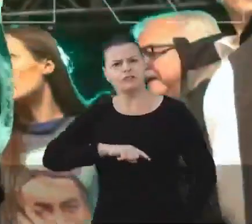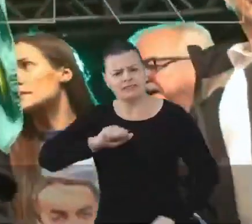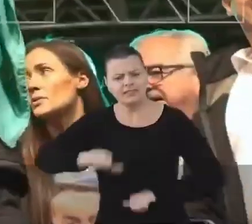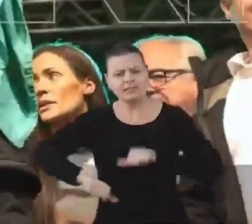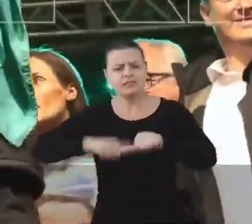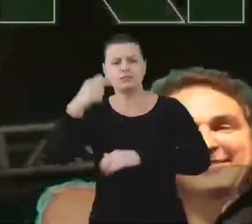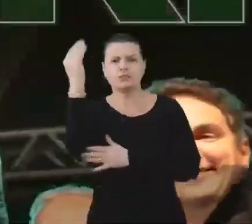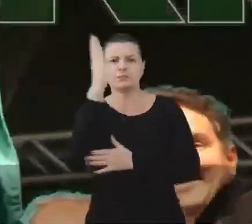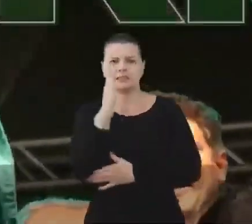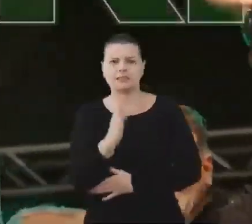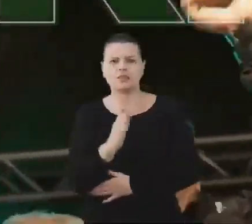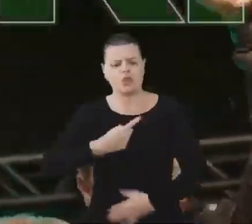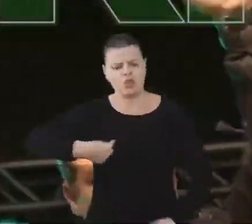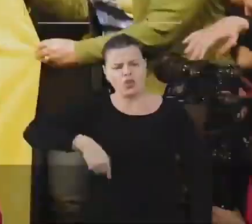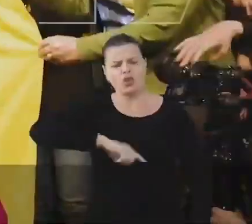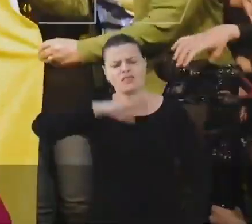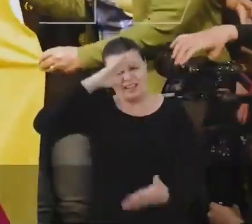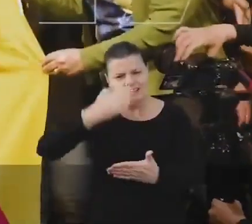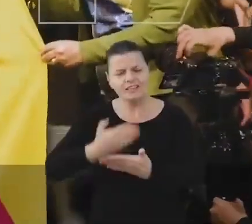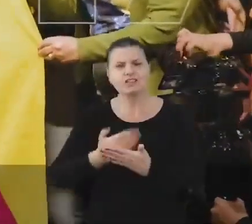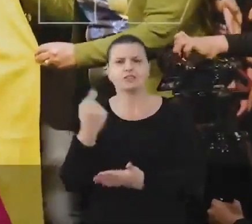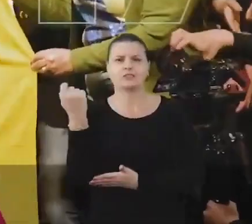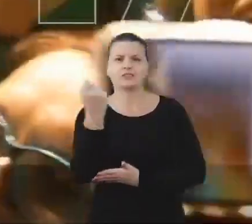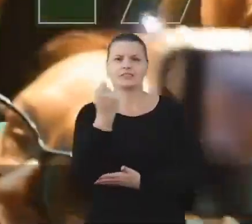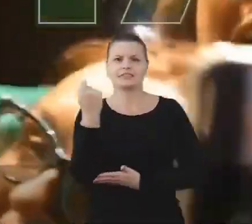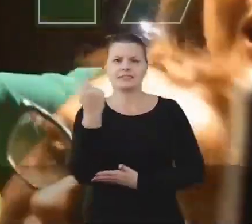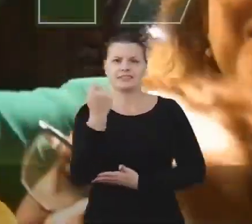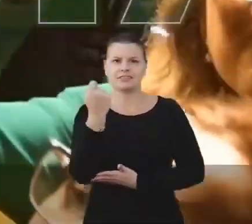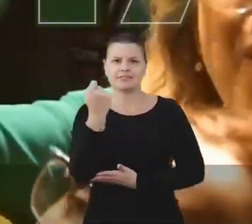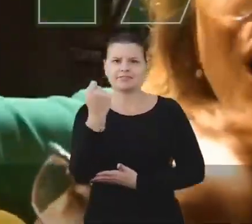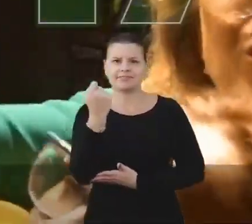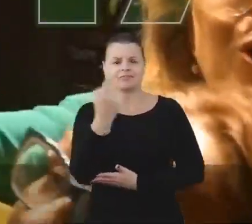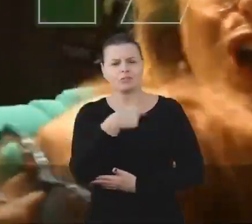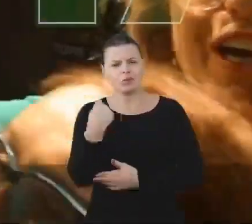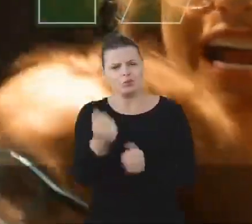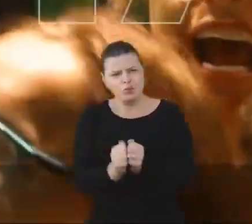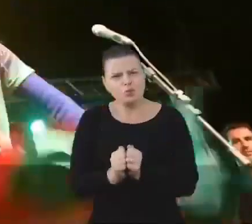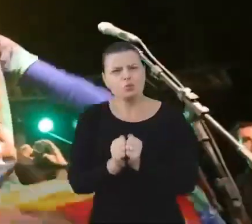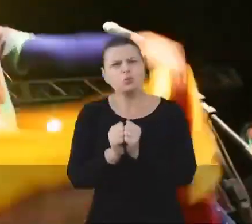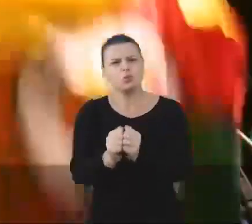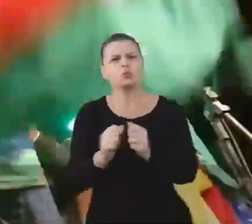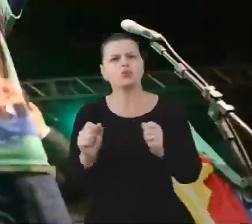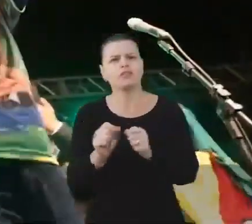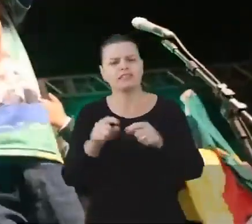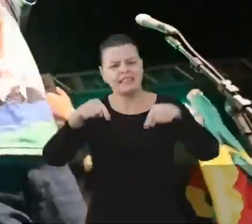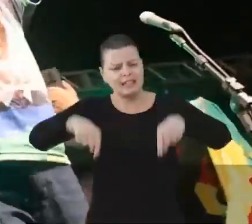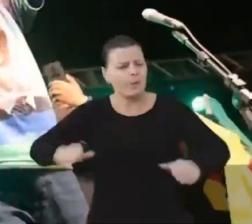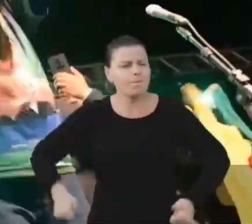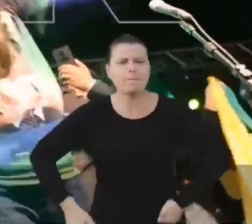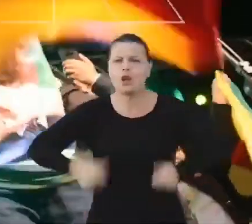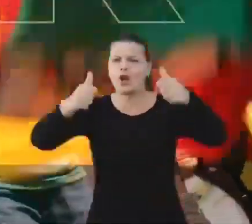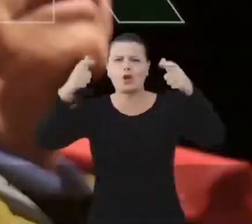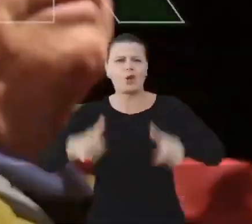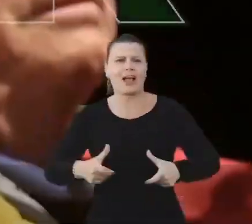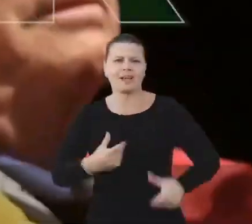Nós transformamos o Brasil. Nós acreditamos no Rio Grande. E juntos vamos